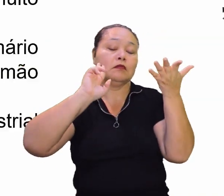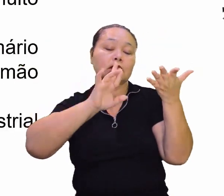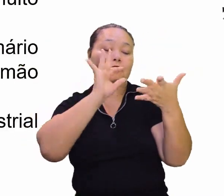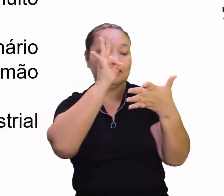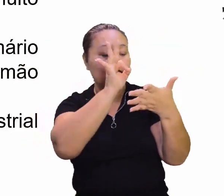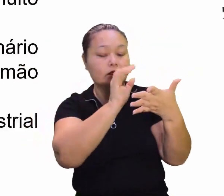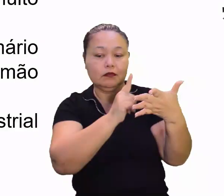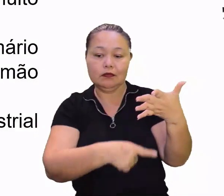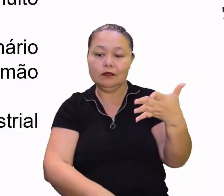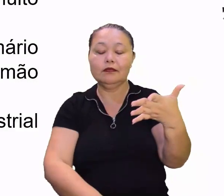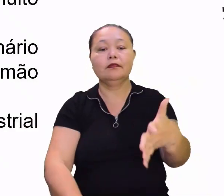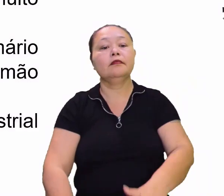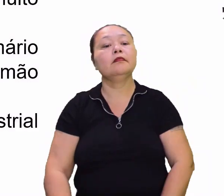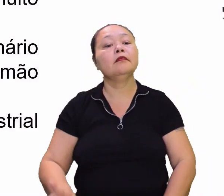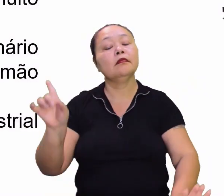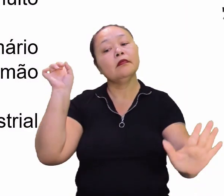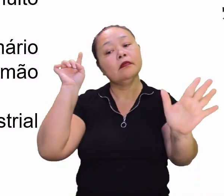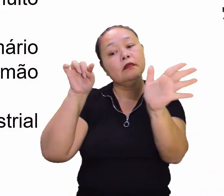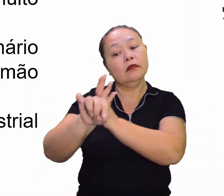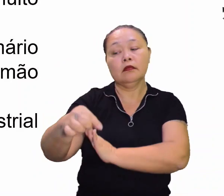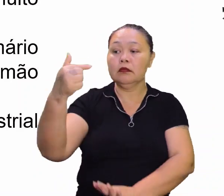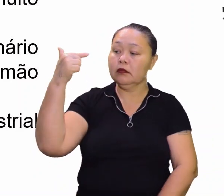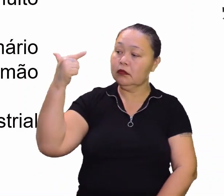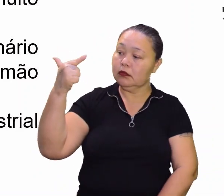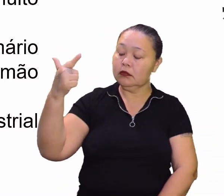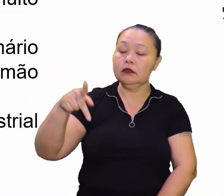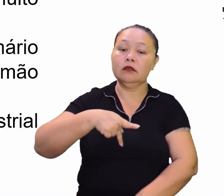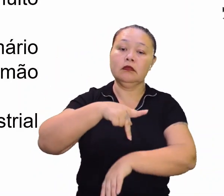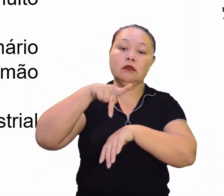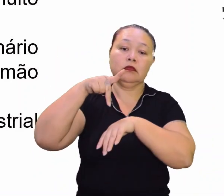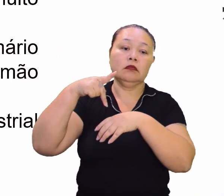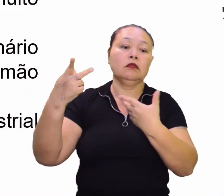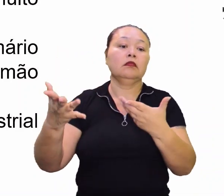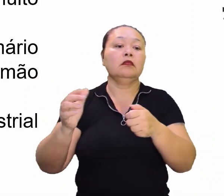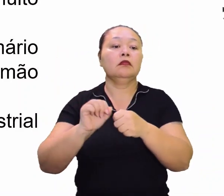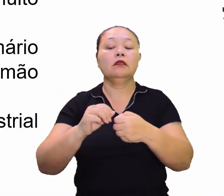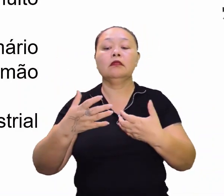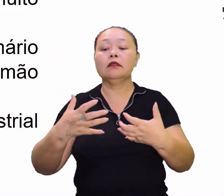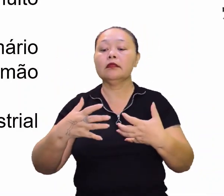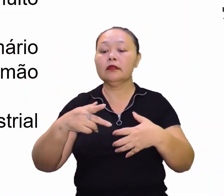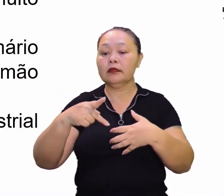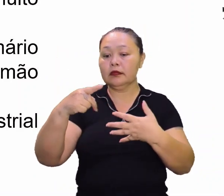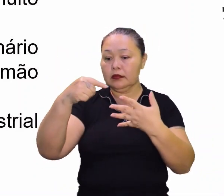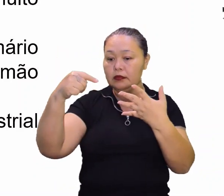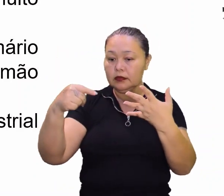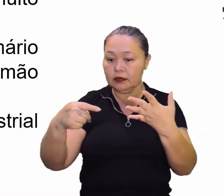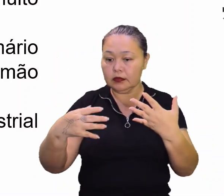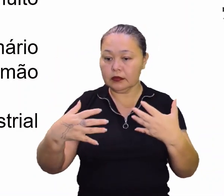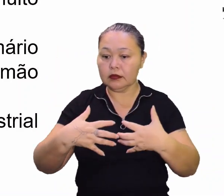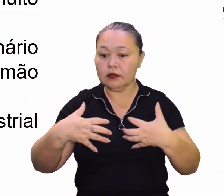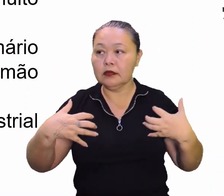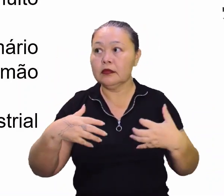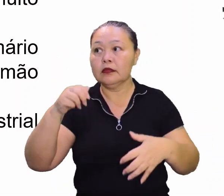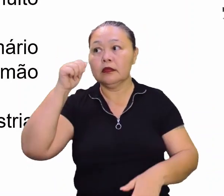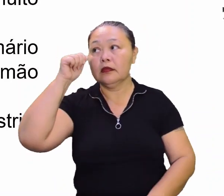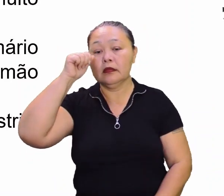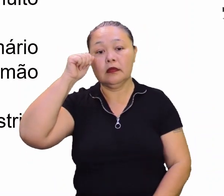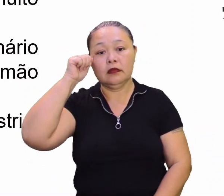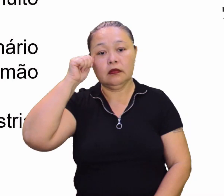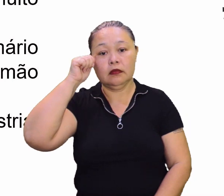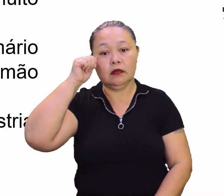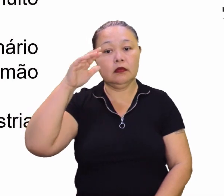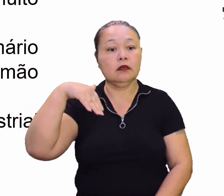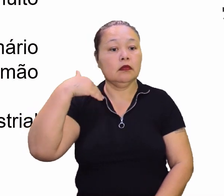hein? Questão 2. Os países conhecidos como tigres asiáticos, que se destacam por grande